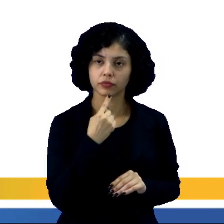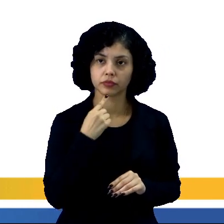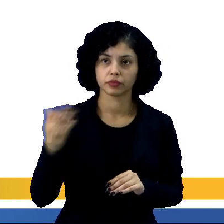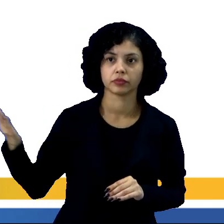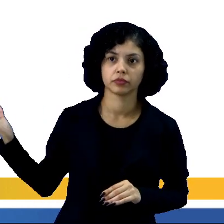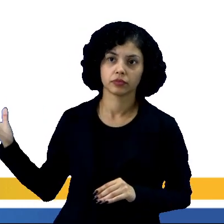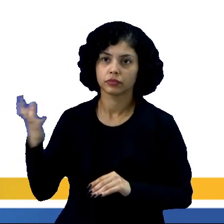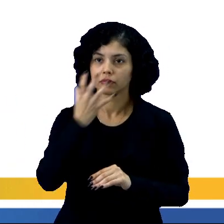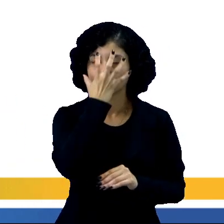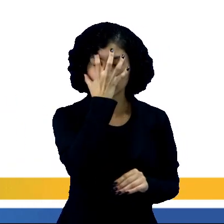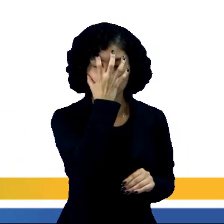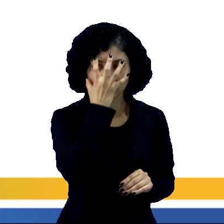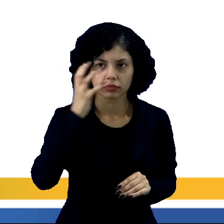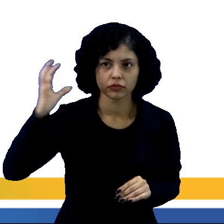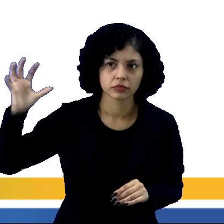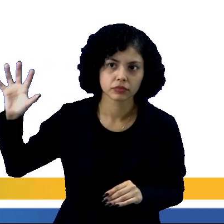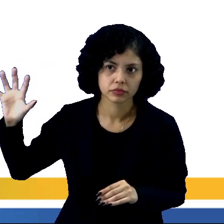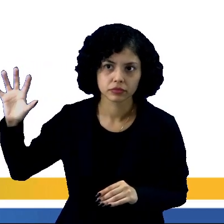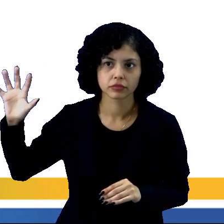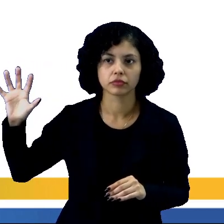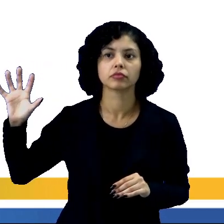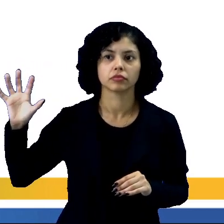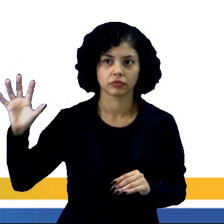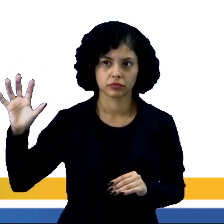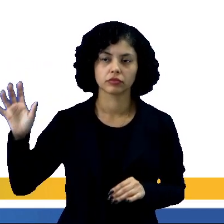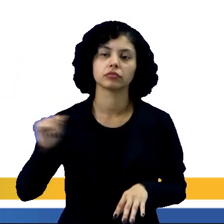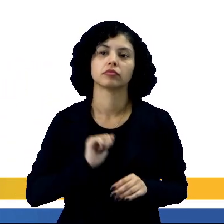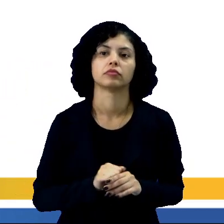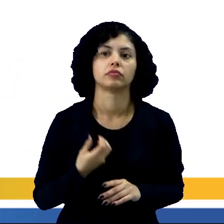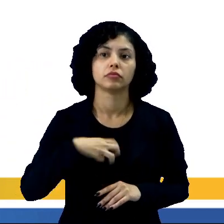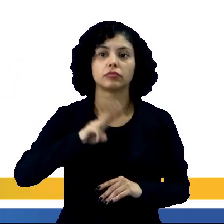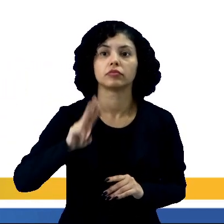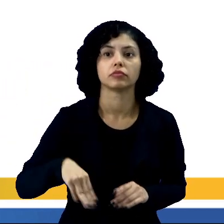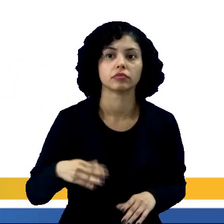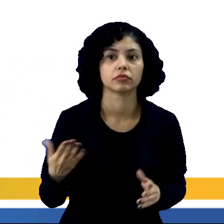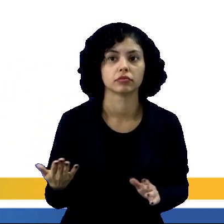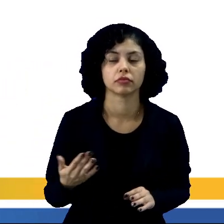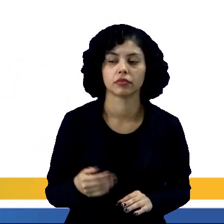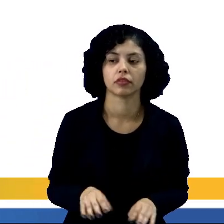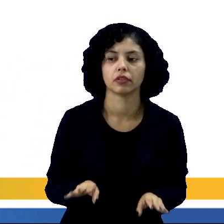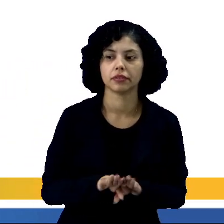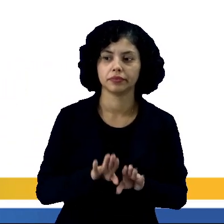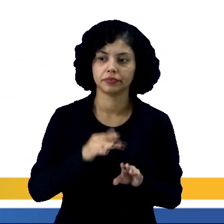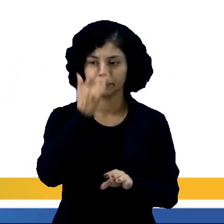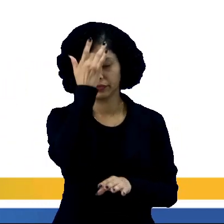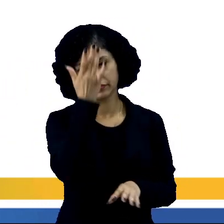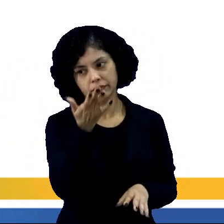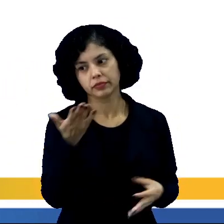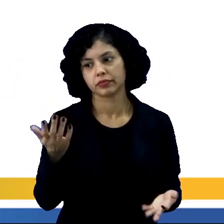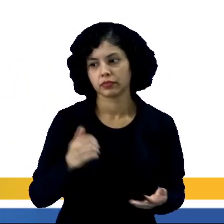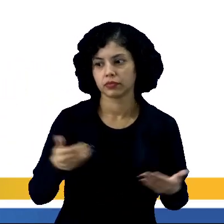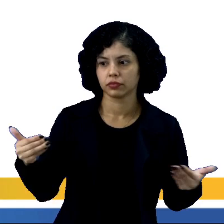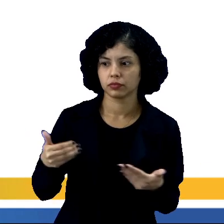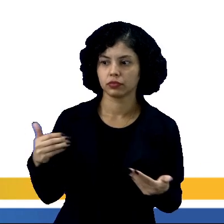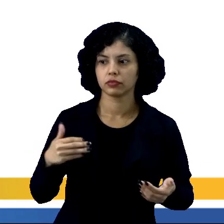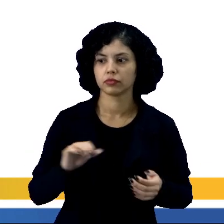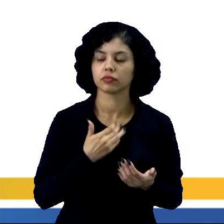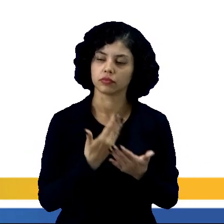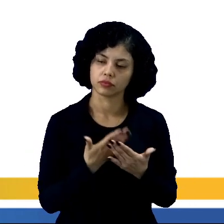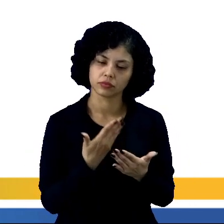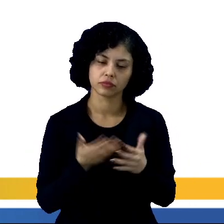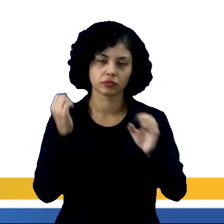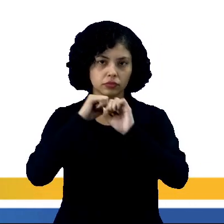imagens, né? Essas máscaras, certo? Para diferenciar quem era quem, né? Para ser mais fácil. Hoje, com o